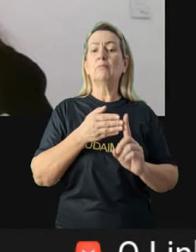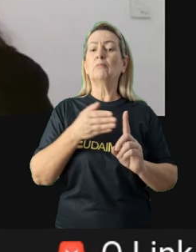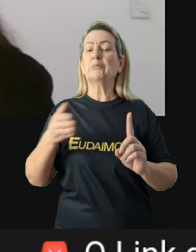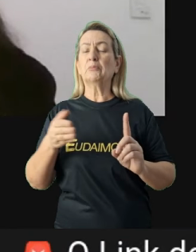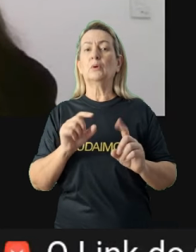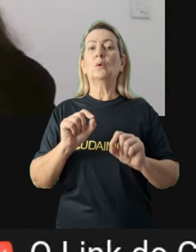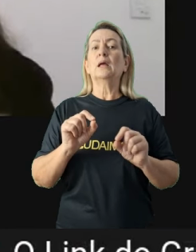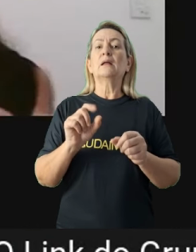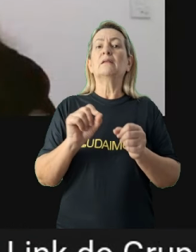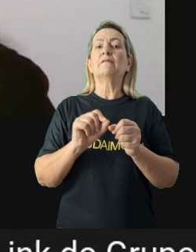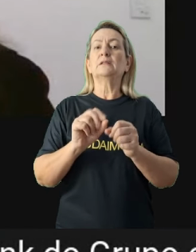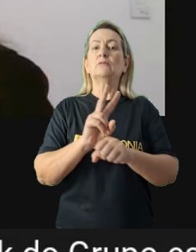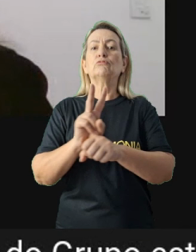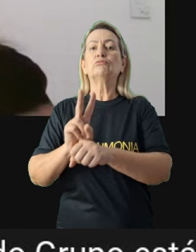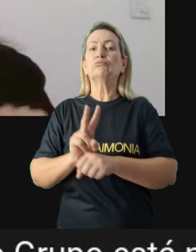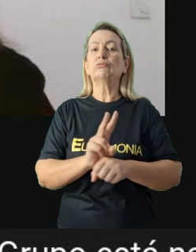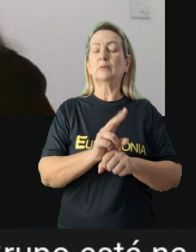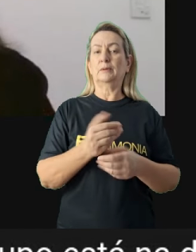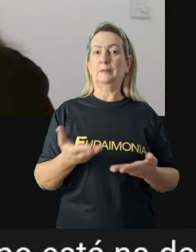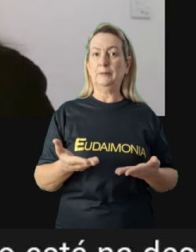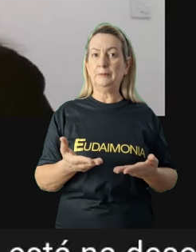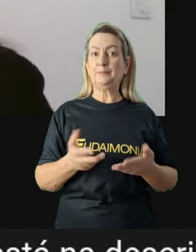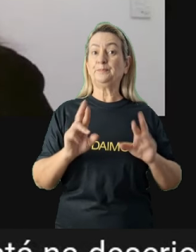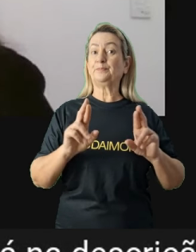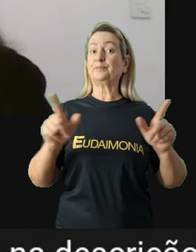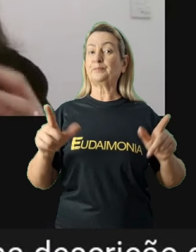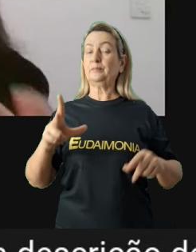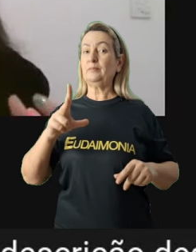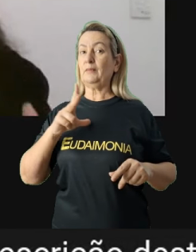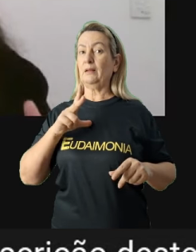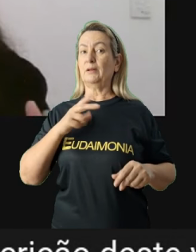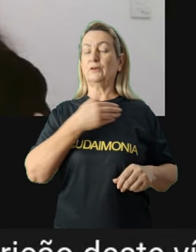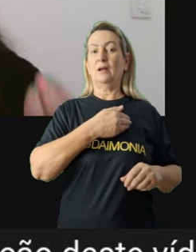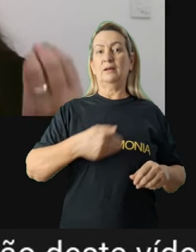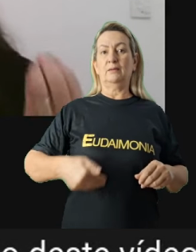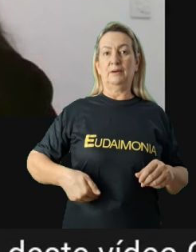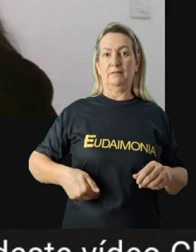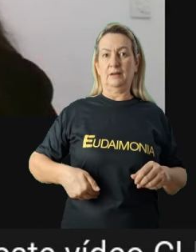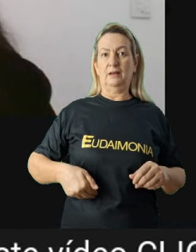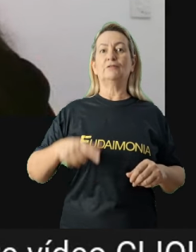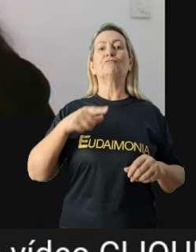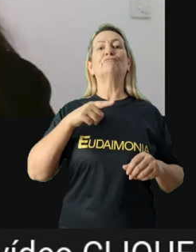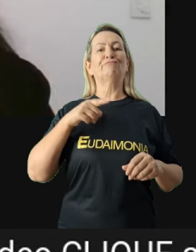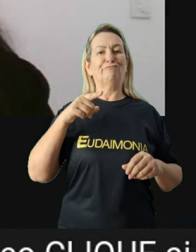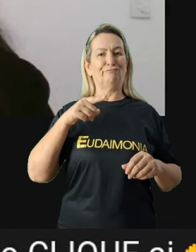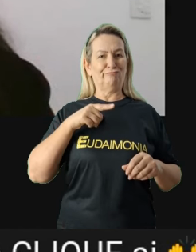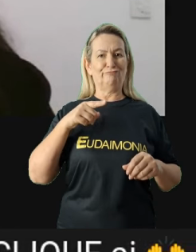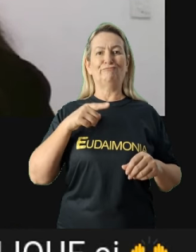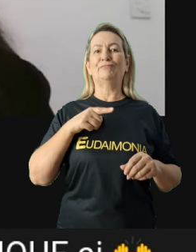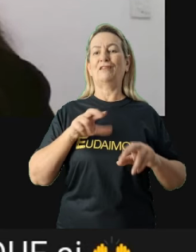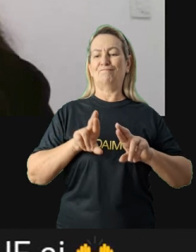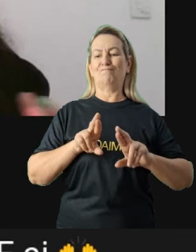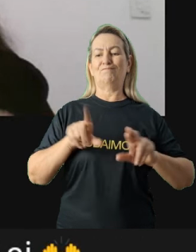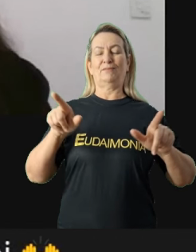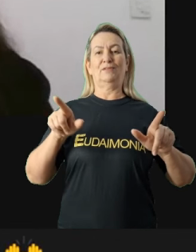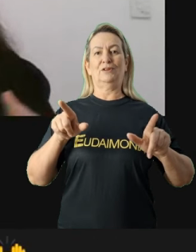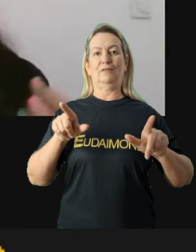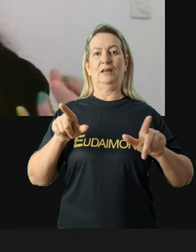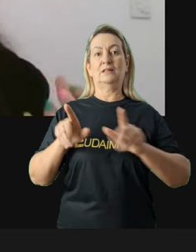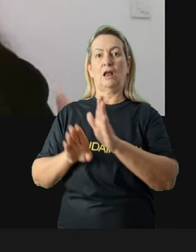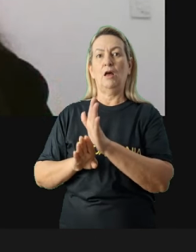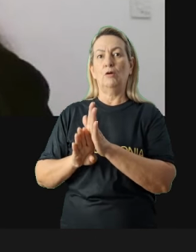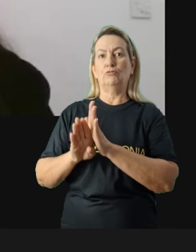bate-papo nosso, daí, né? Para a gente tentar pensar a questão dessa diferenciação entre o ensino público e o privado. Nós temos